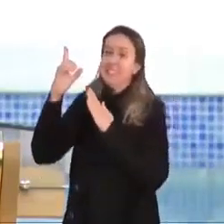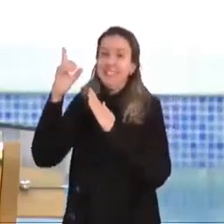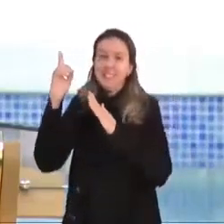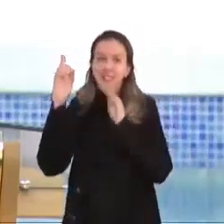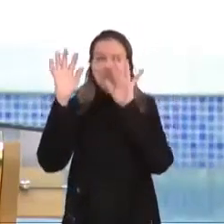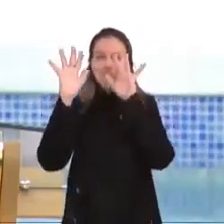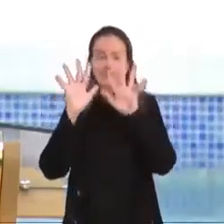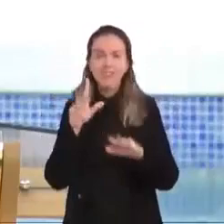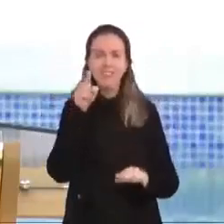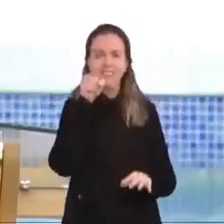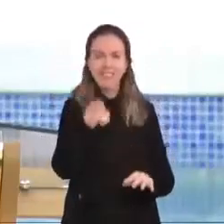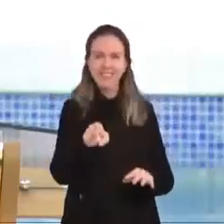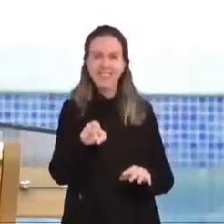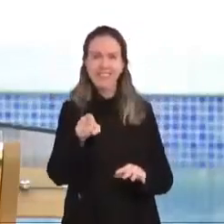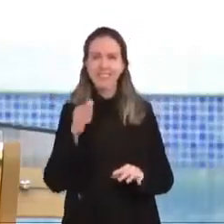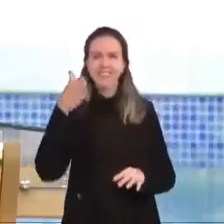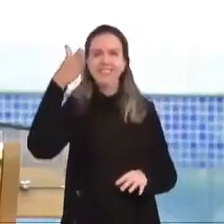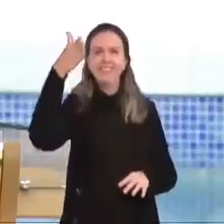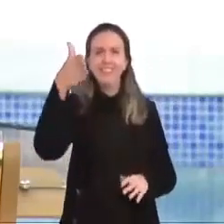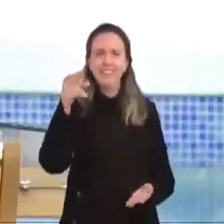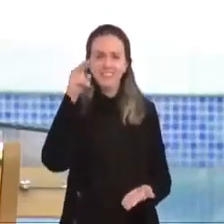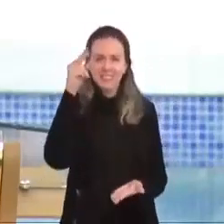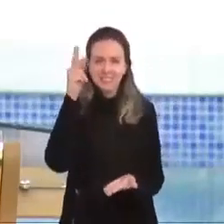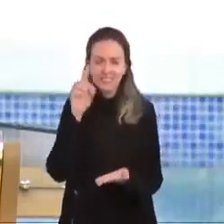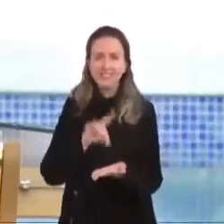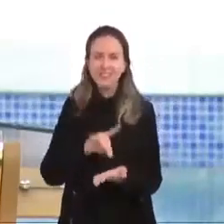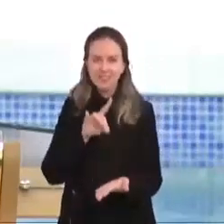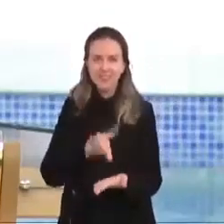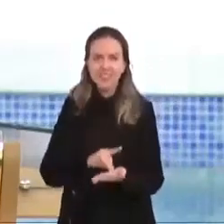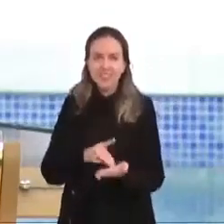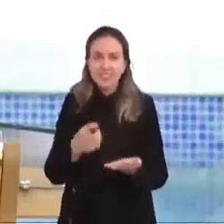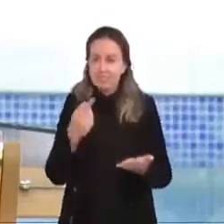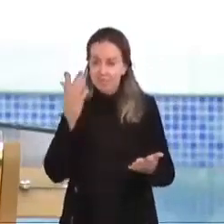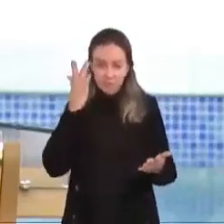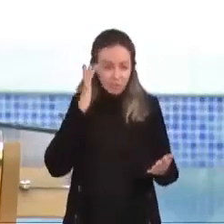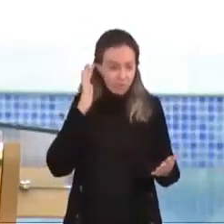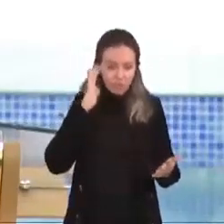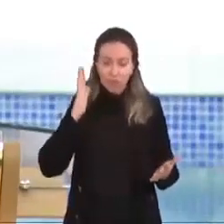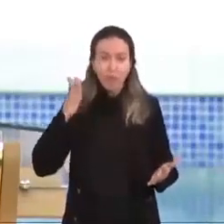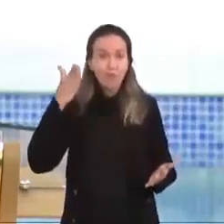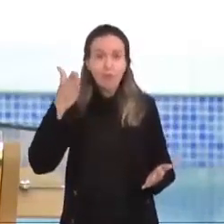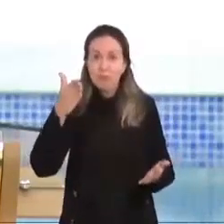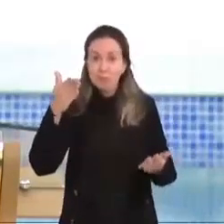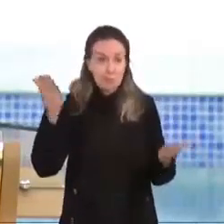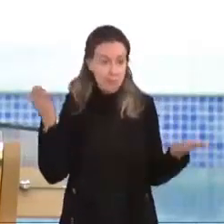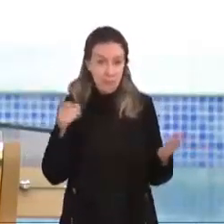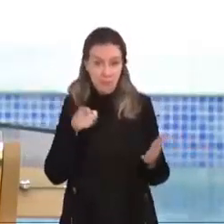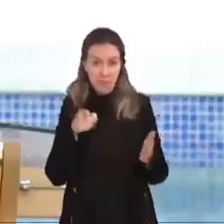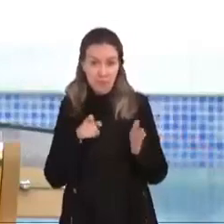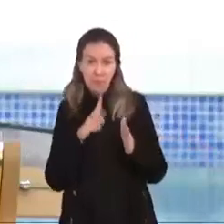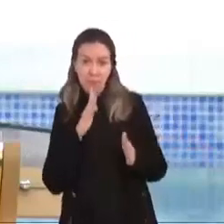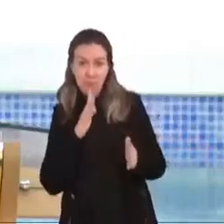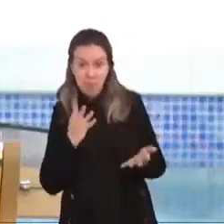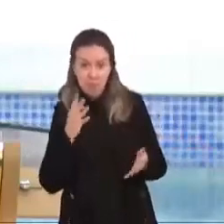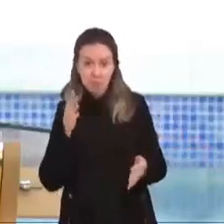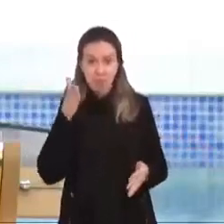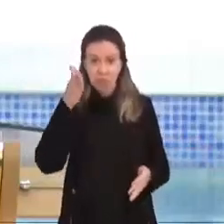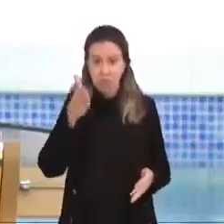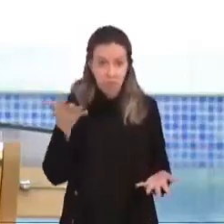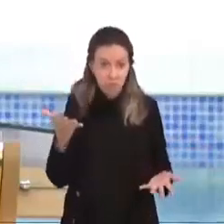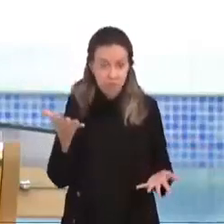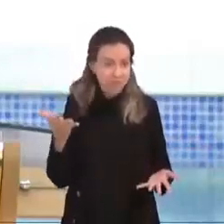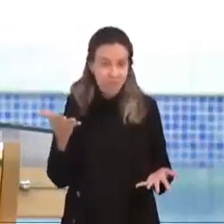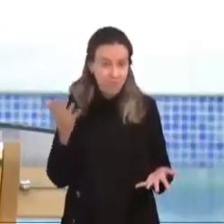coisas grandes, firmes, que você não conhece. Não se trata de qualquer palavra, não se trata de